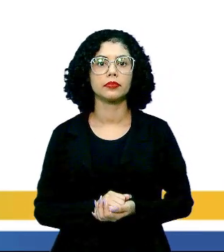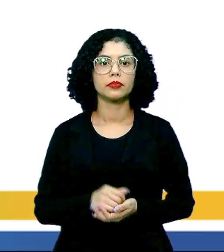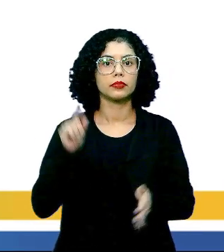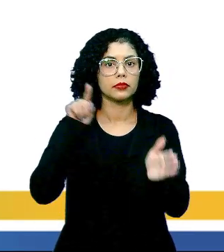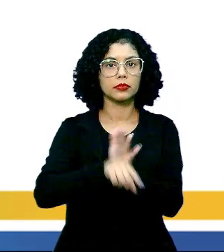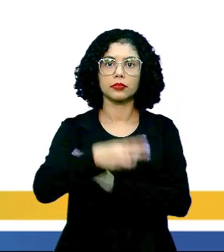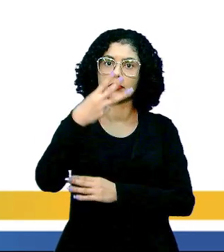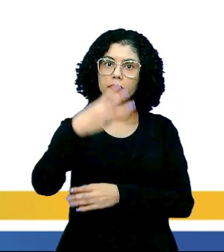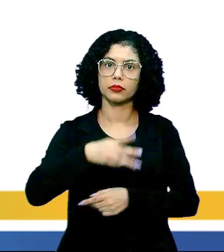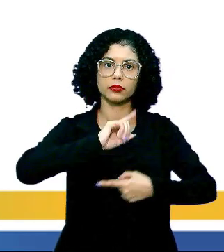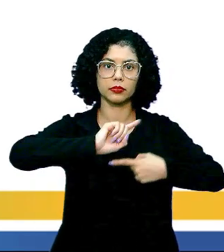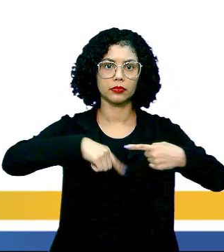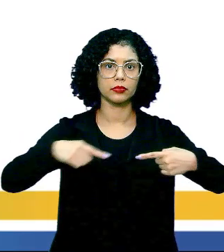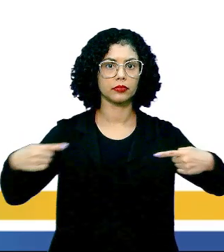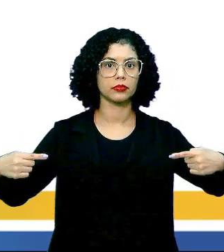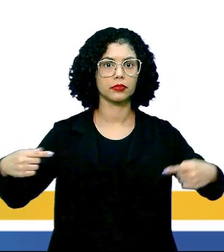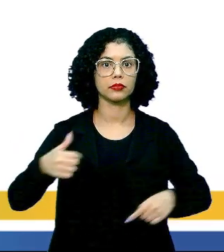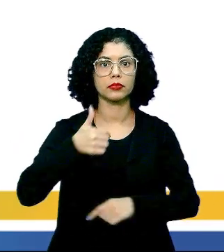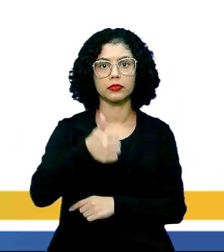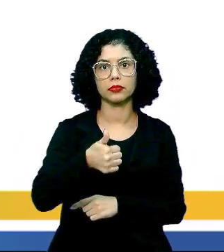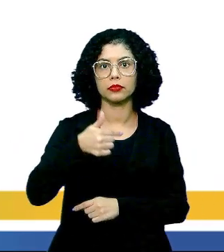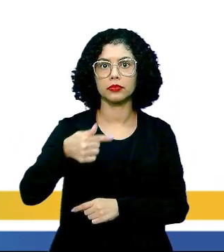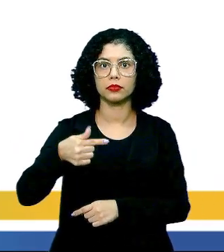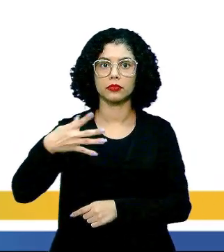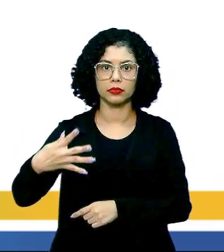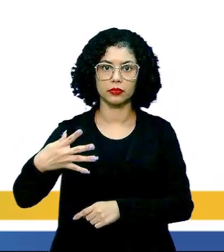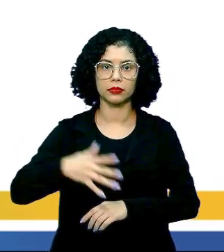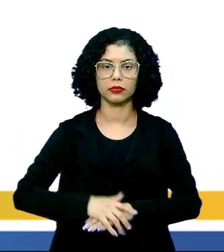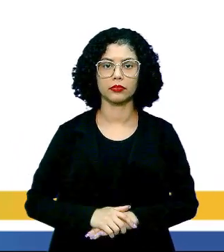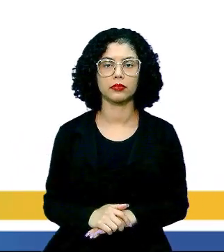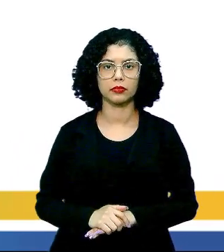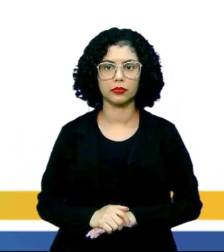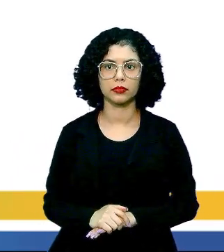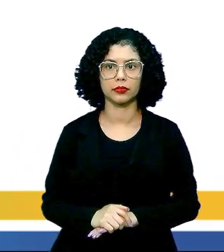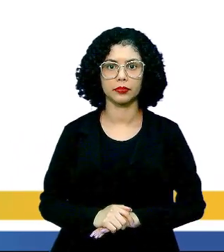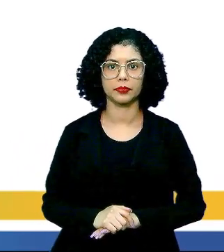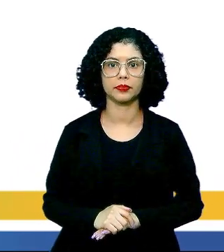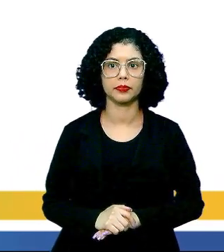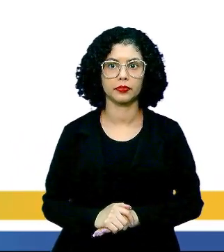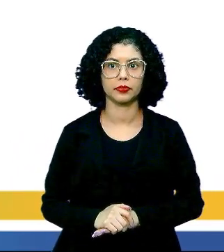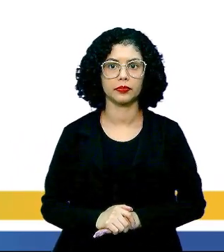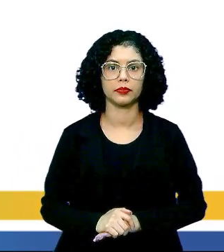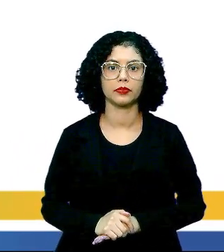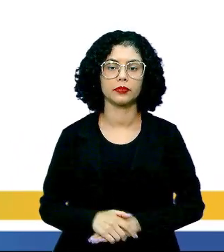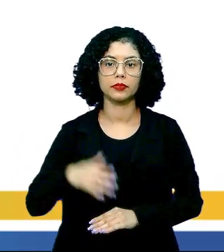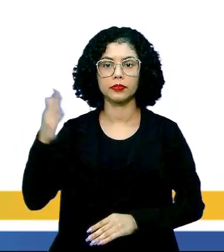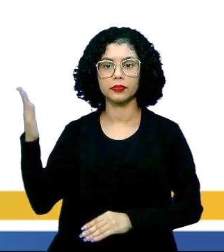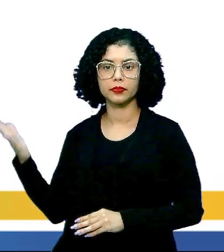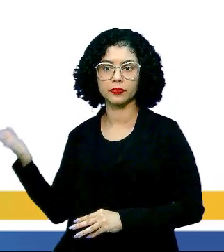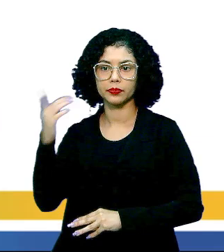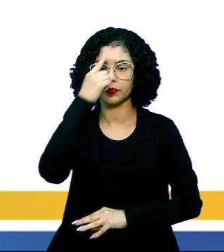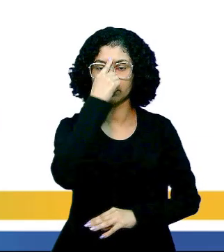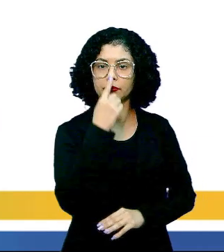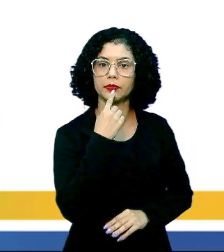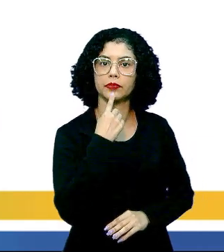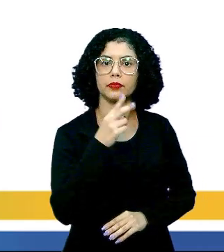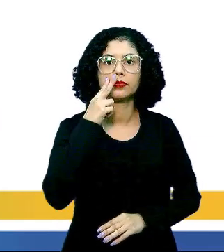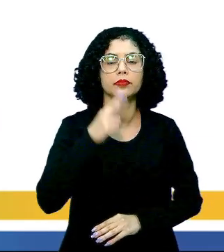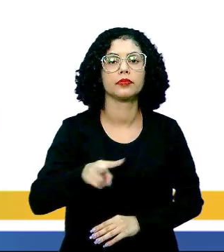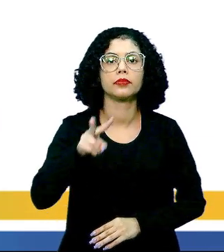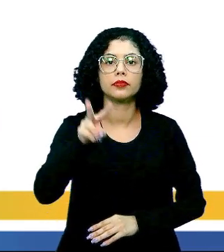Enem, questão número 3, página 174. Nessa imagem, vocês